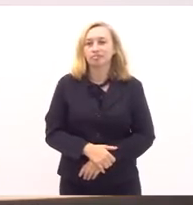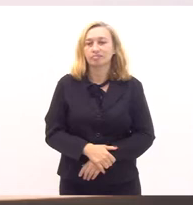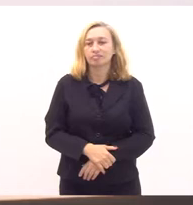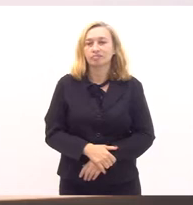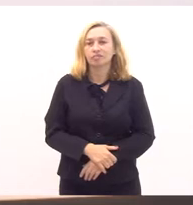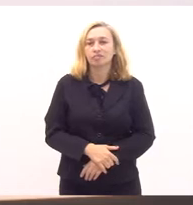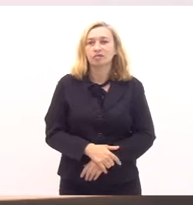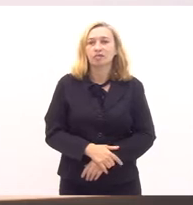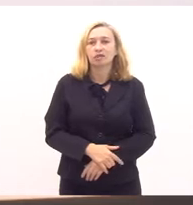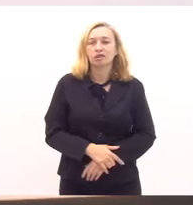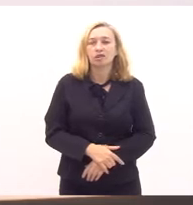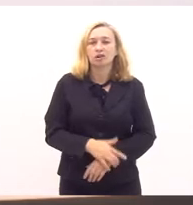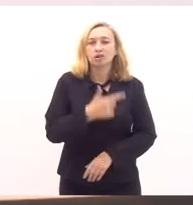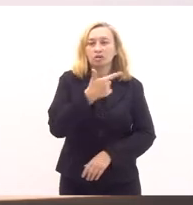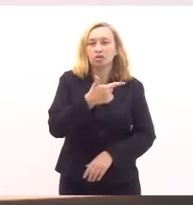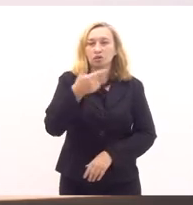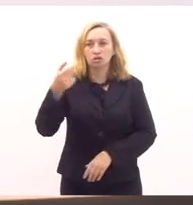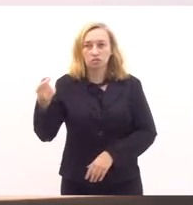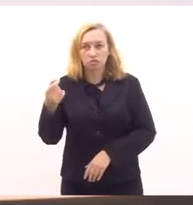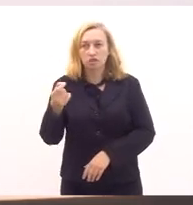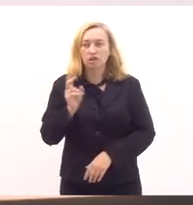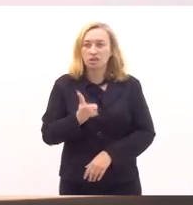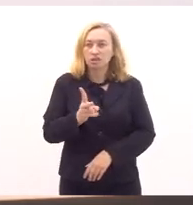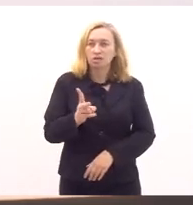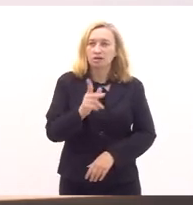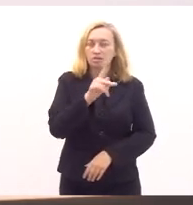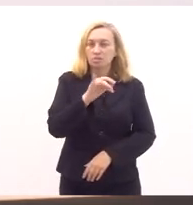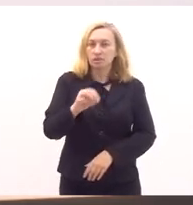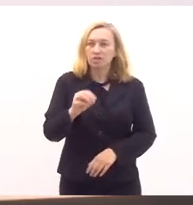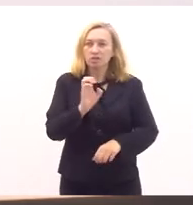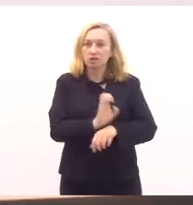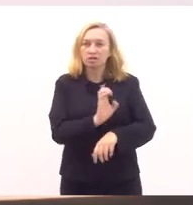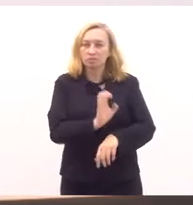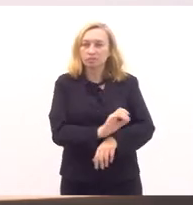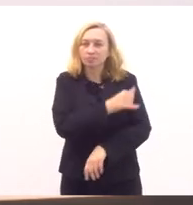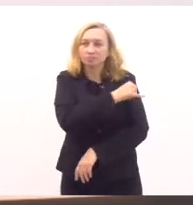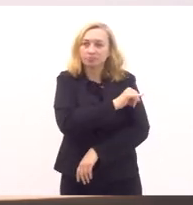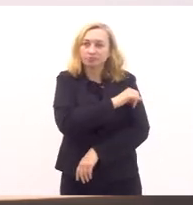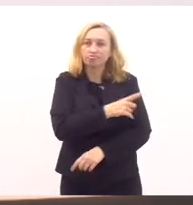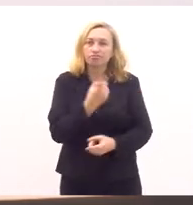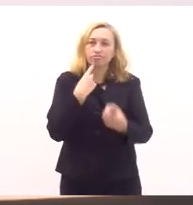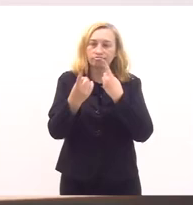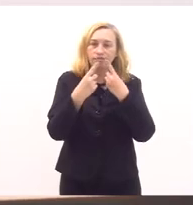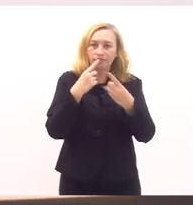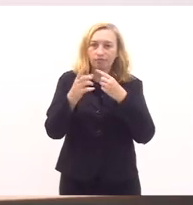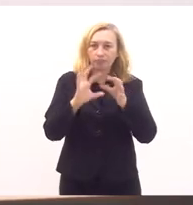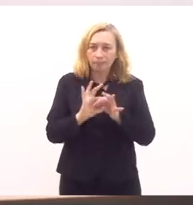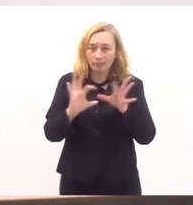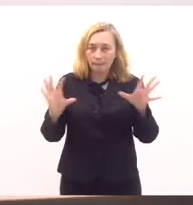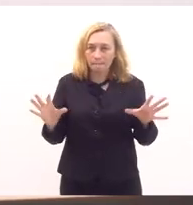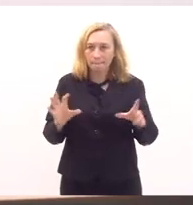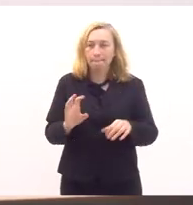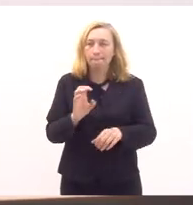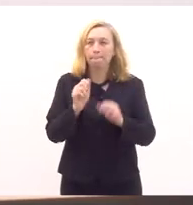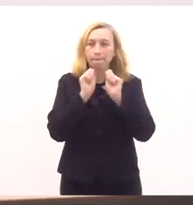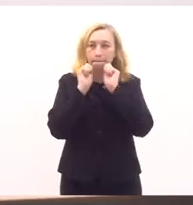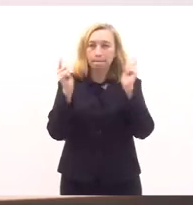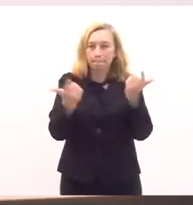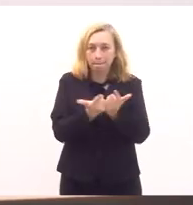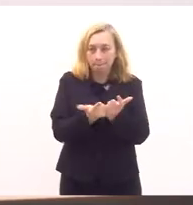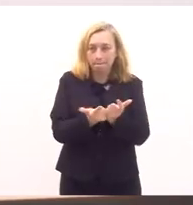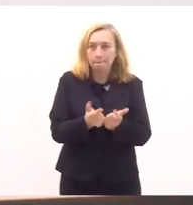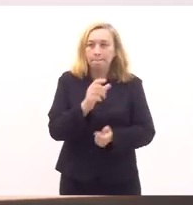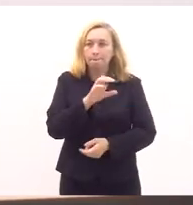Desde 2000, que nós sempre tivemos pisos estaduais no Rio de Janeiro, nós sempre tivemos um debate democrático na Alerge.